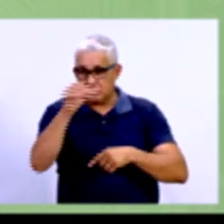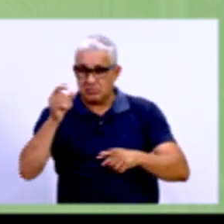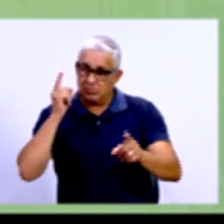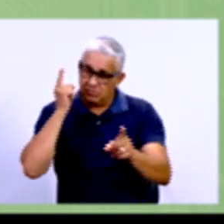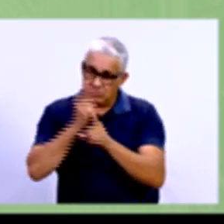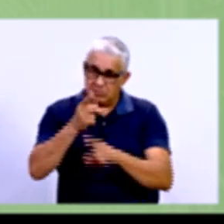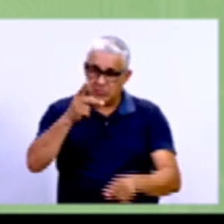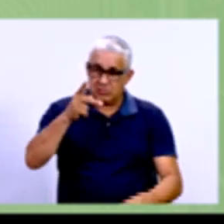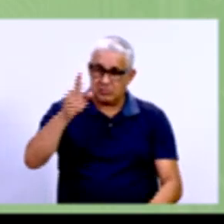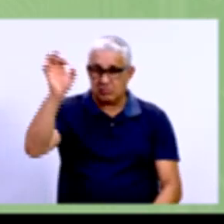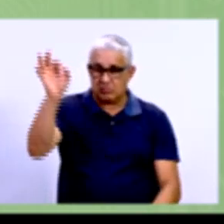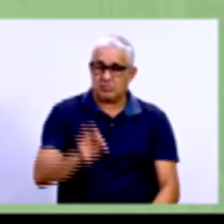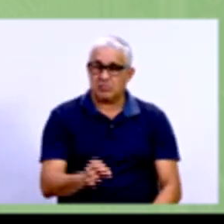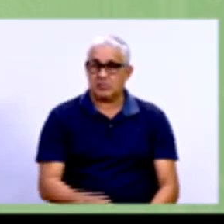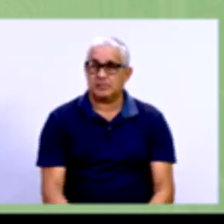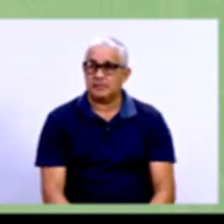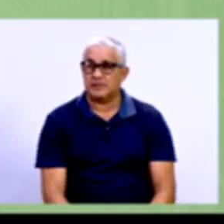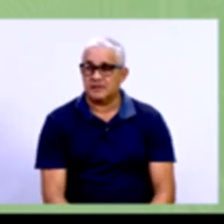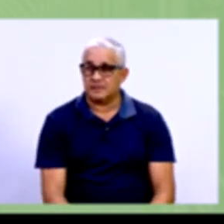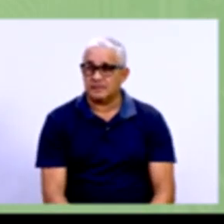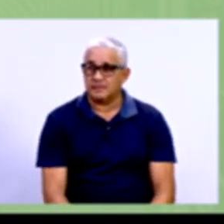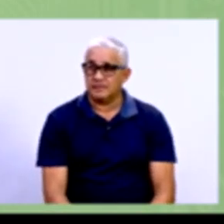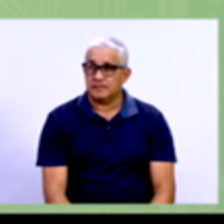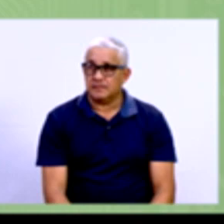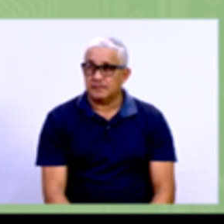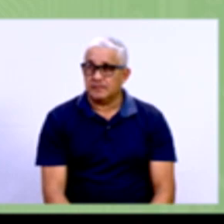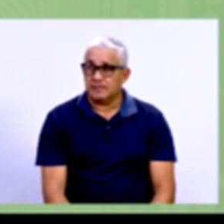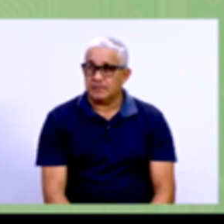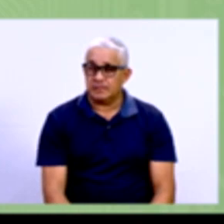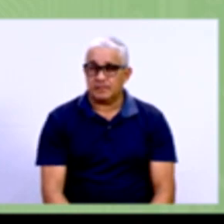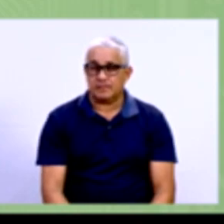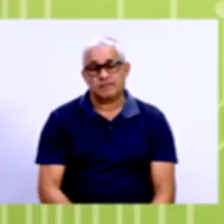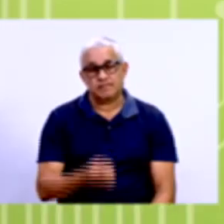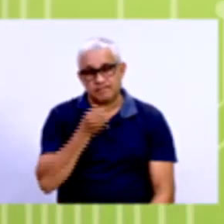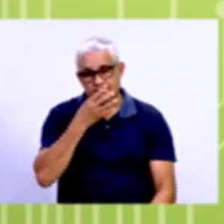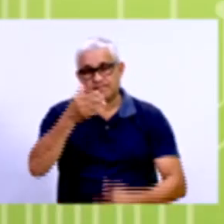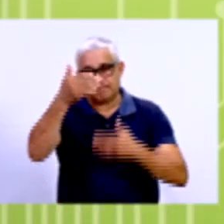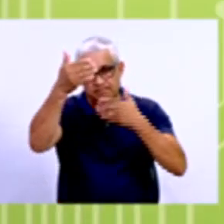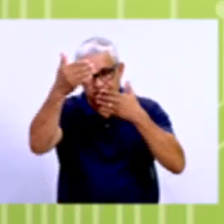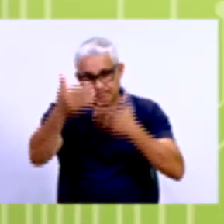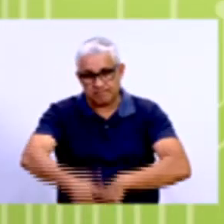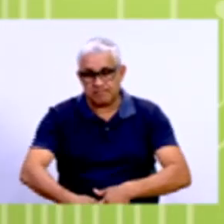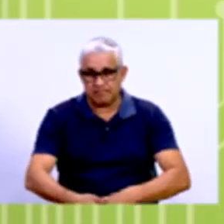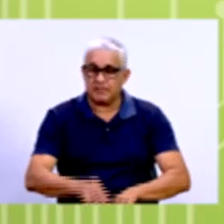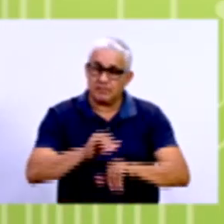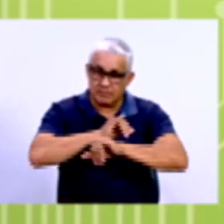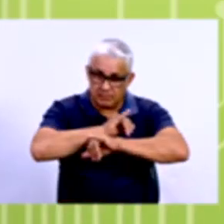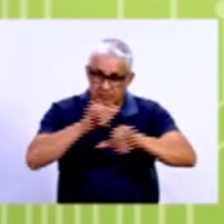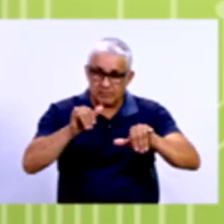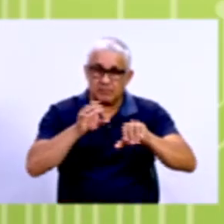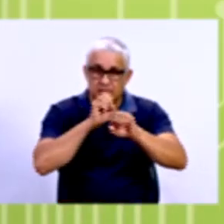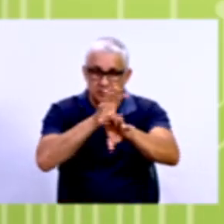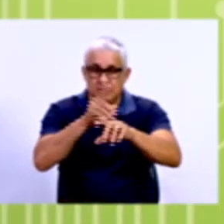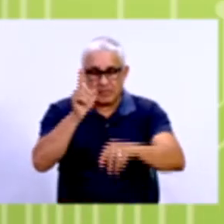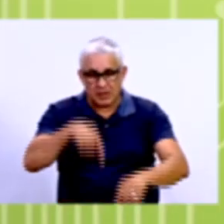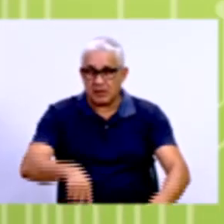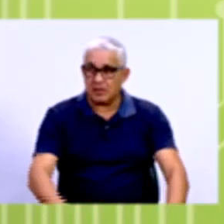o percentual, tá? Pessoal, então é isso que a gente tinha para falar para vocês.